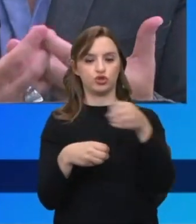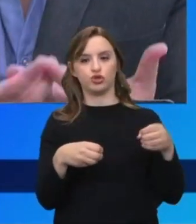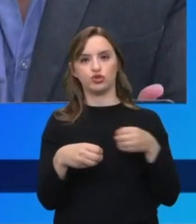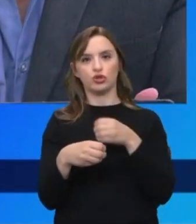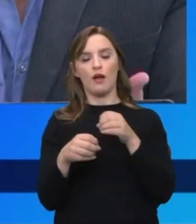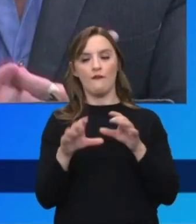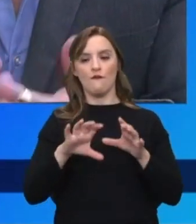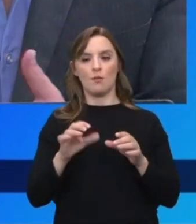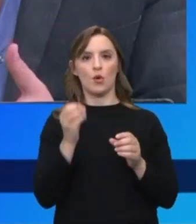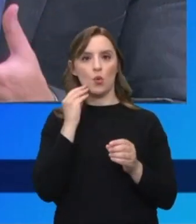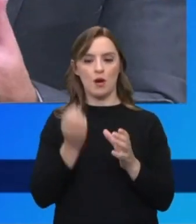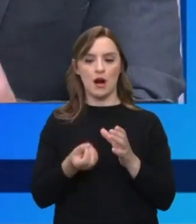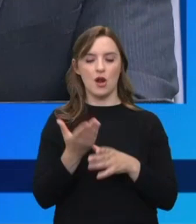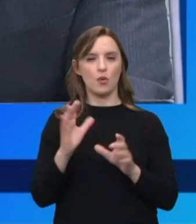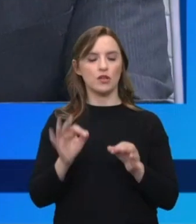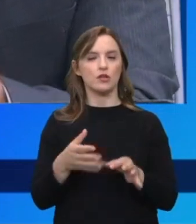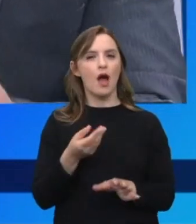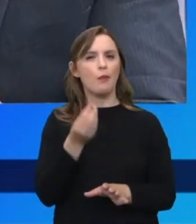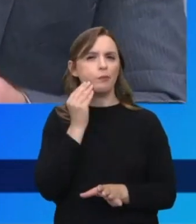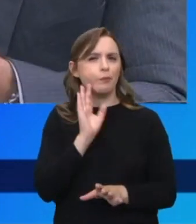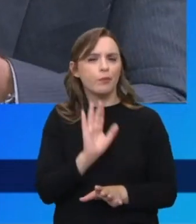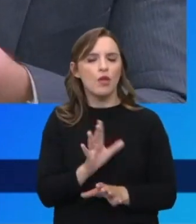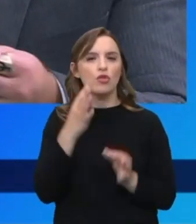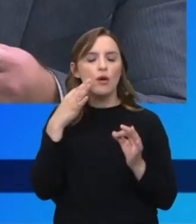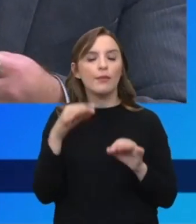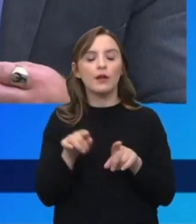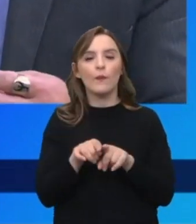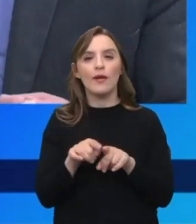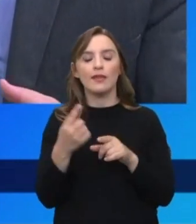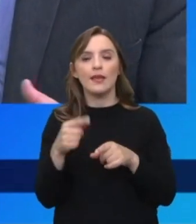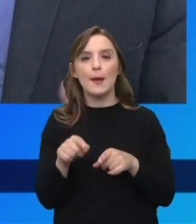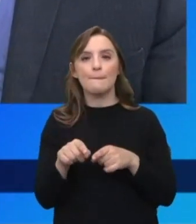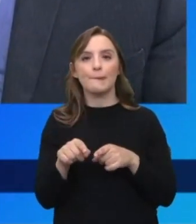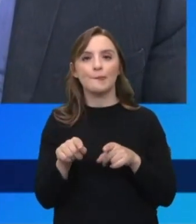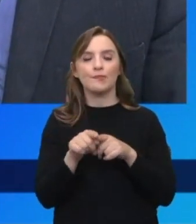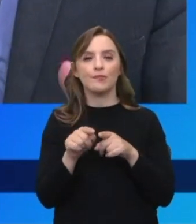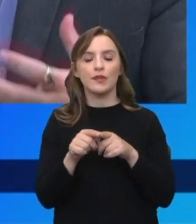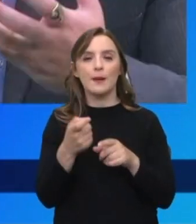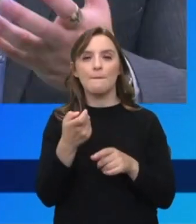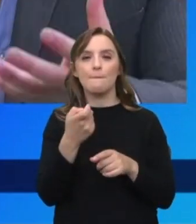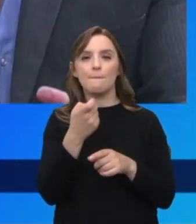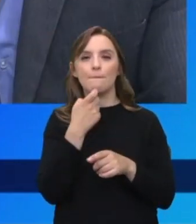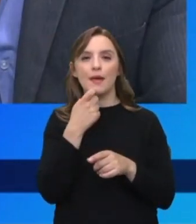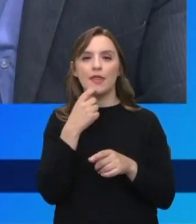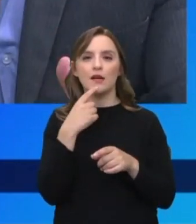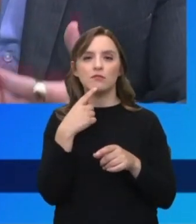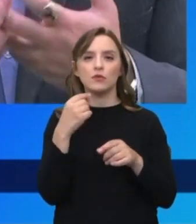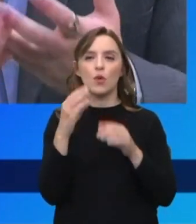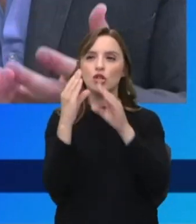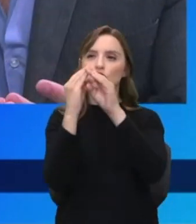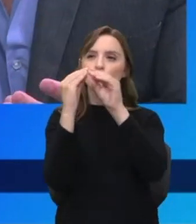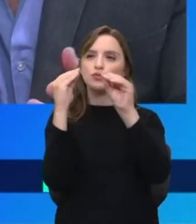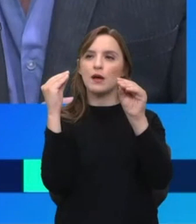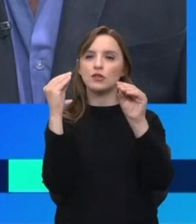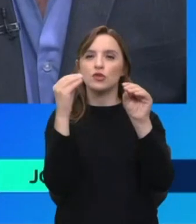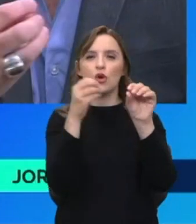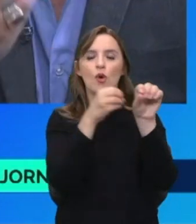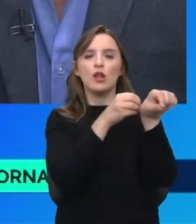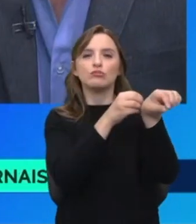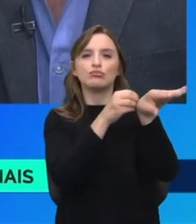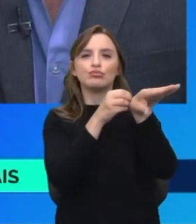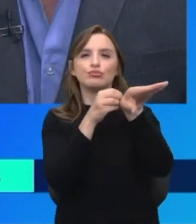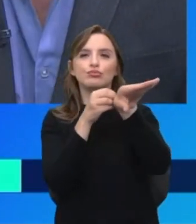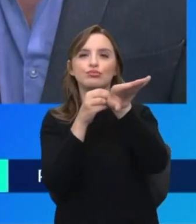era habitual. Nós temos o choque de pequenas rochas espaciais, pedaços de asteroides, pedaços de cometas, no fundo